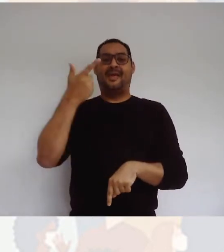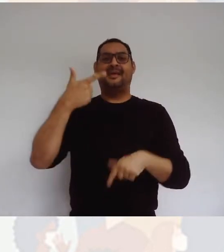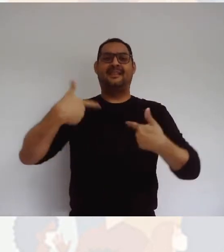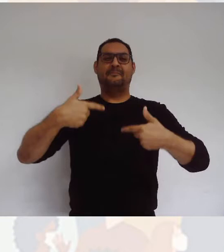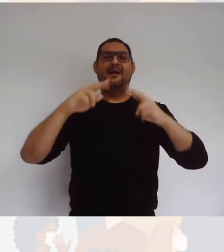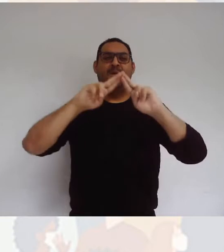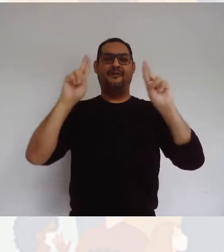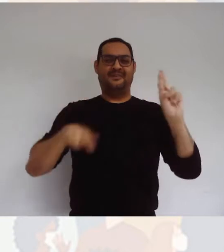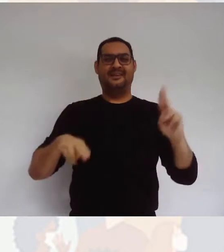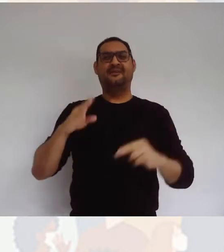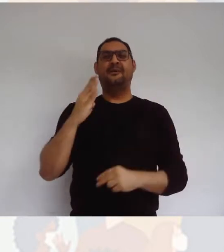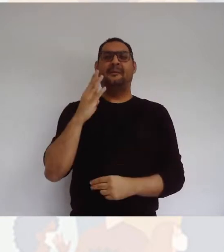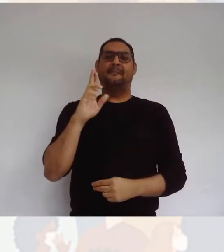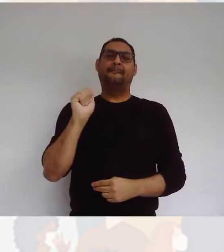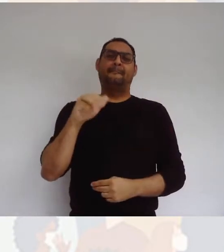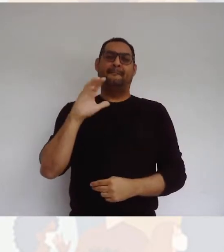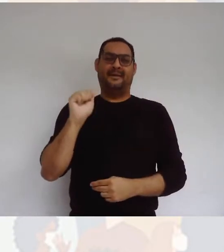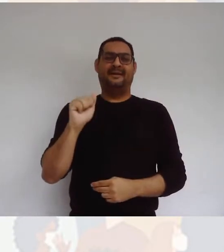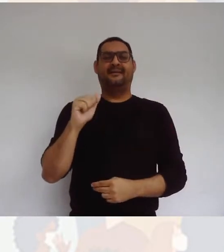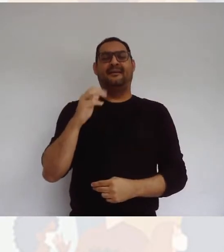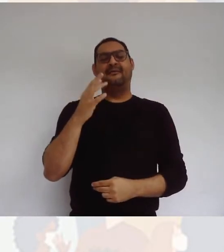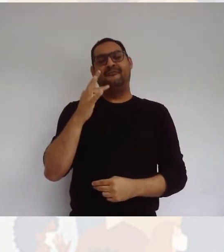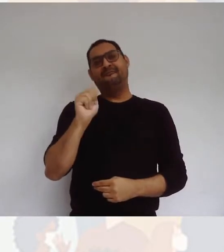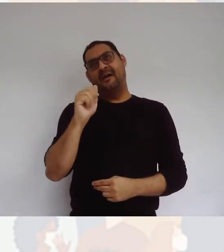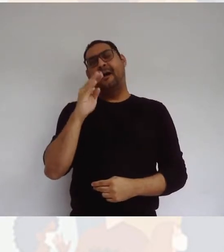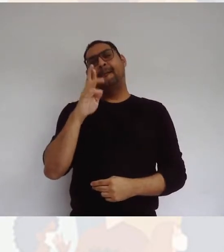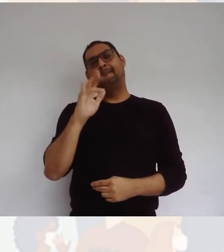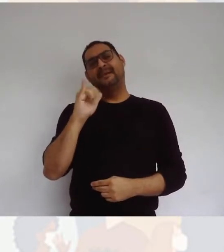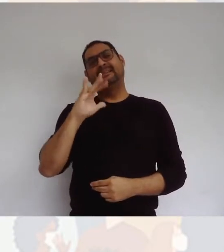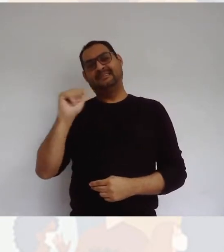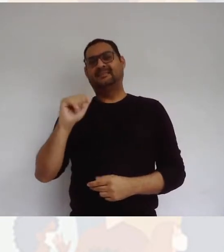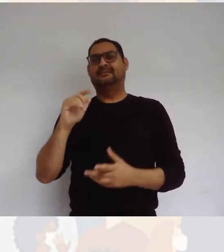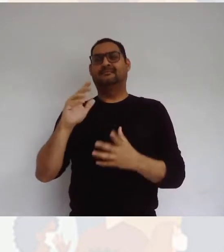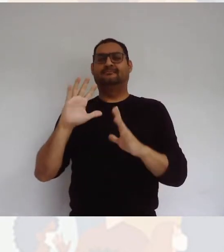Branca Fabrício. Essa é uma